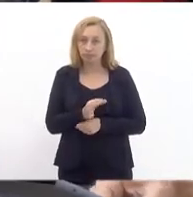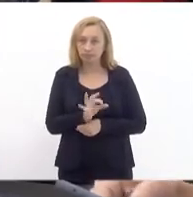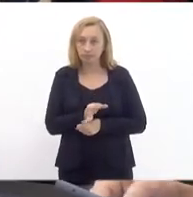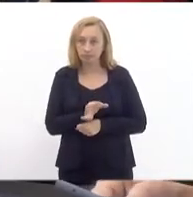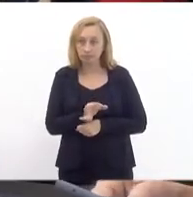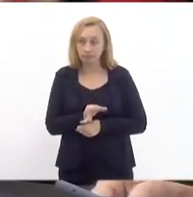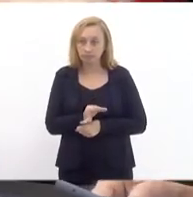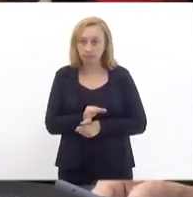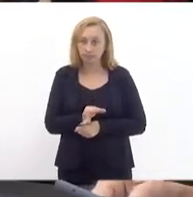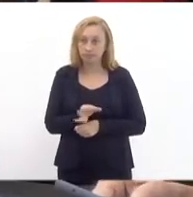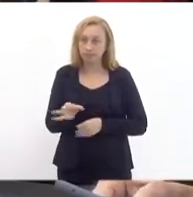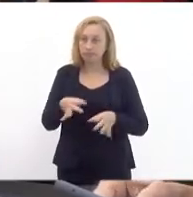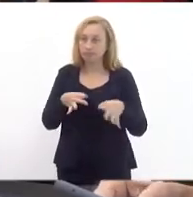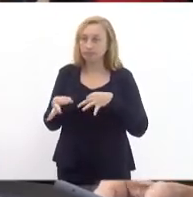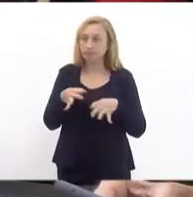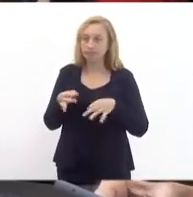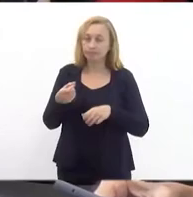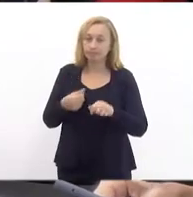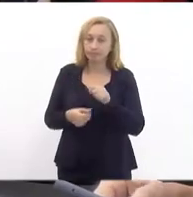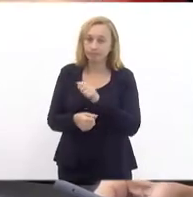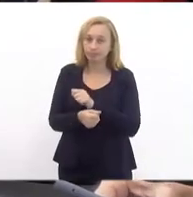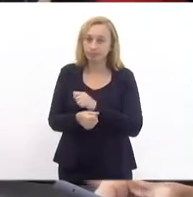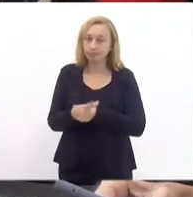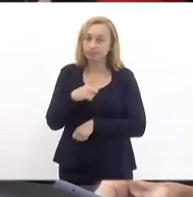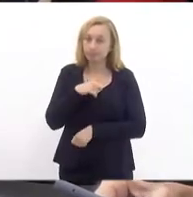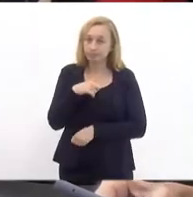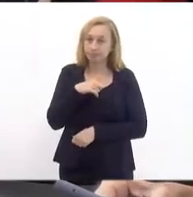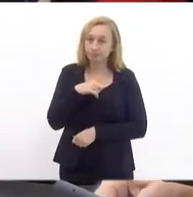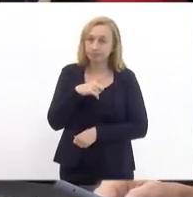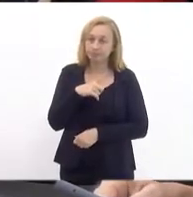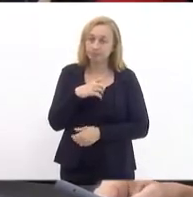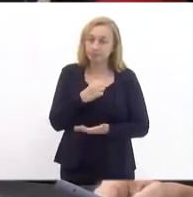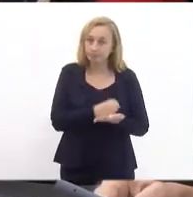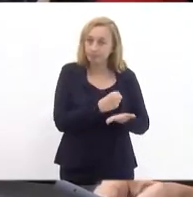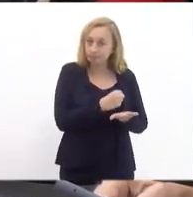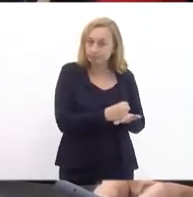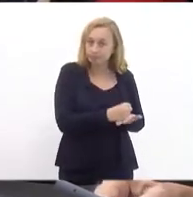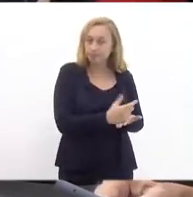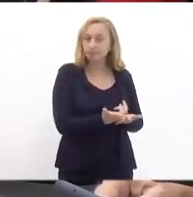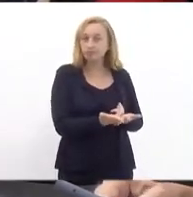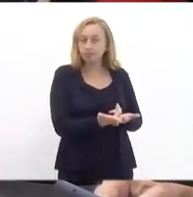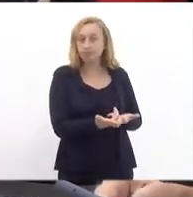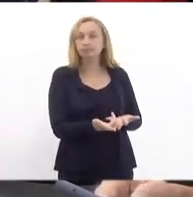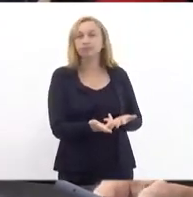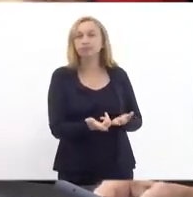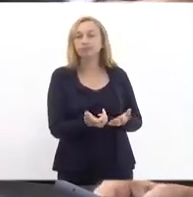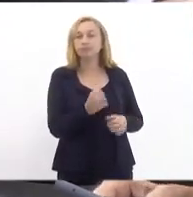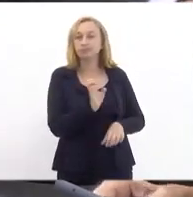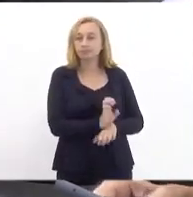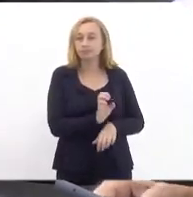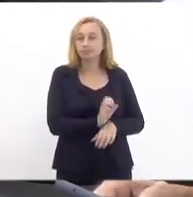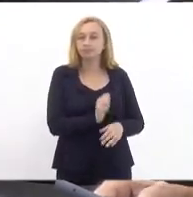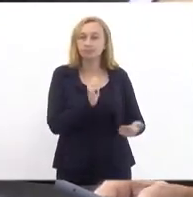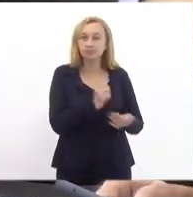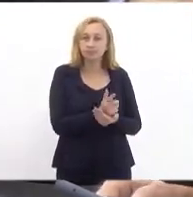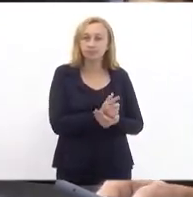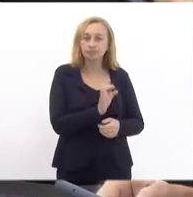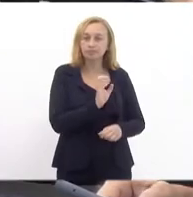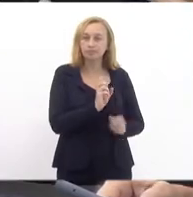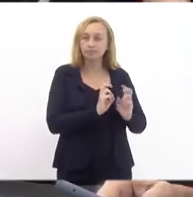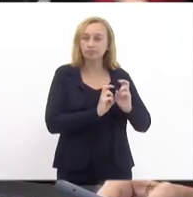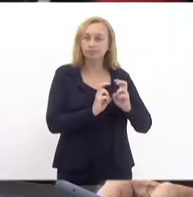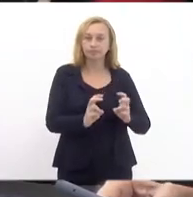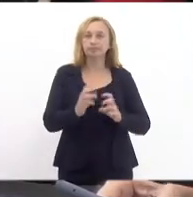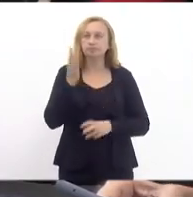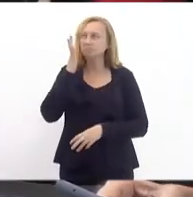evidentemente tinha ali um plano de investimentos, com contrapartida do Estado, que a senhora colocou bem, que foi a compra dos trens, e eu não